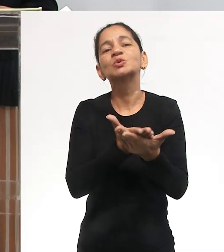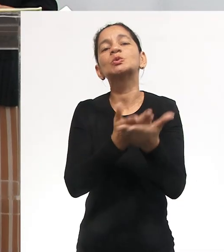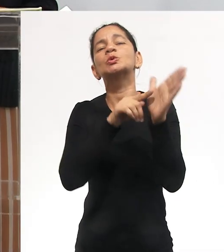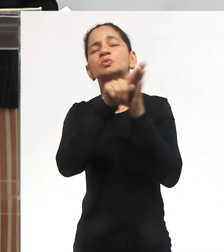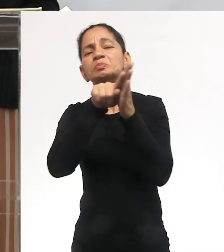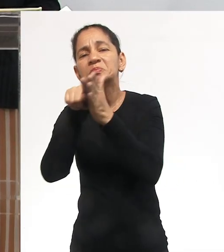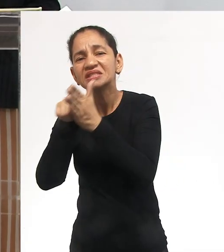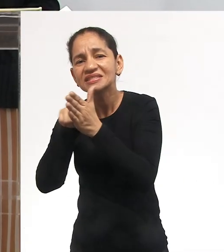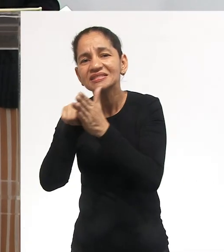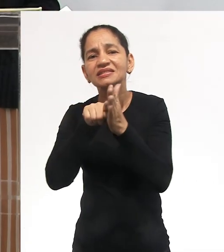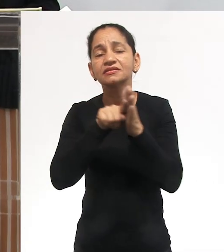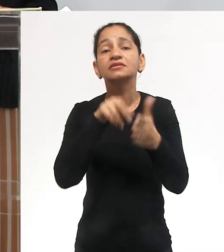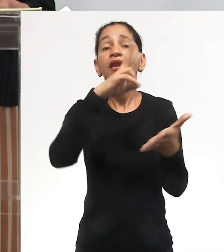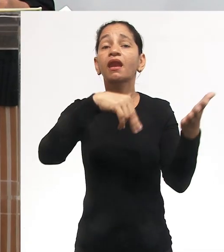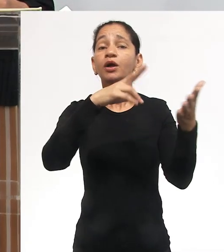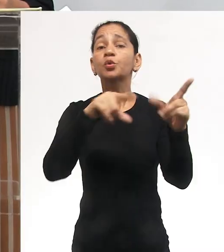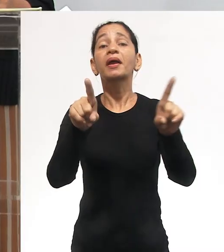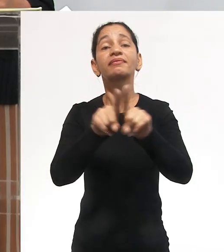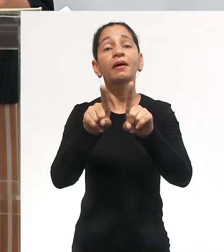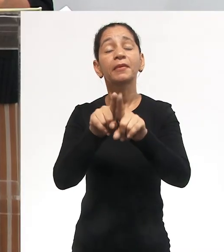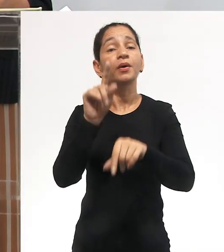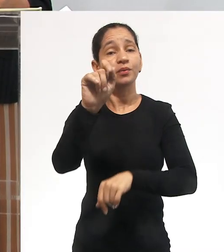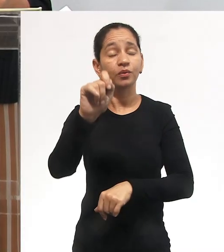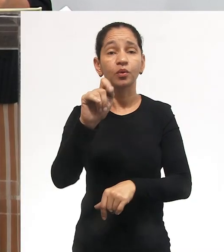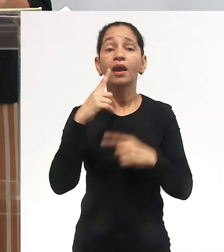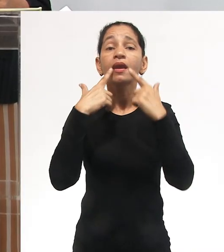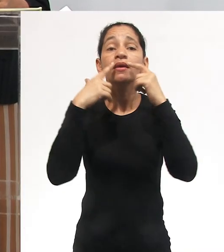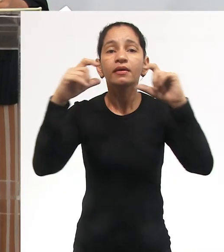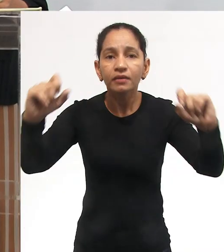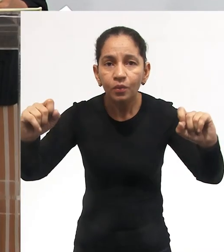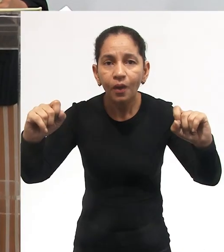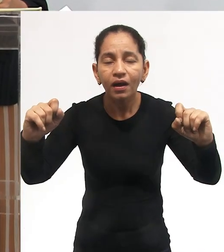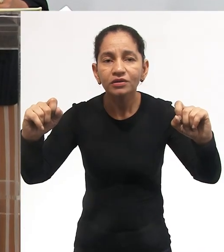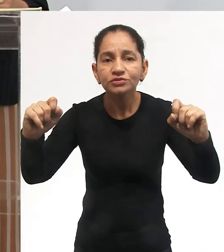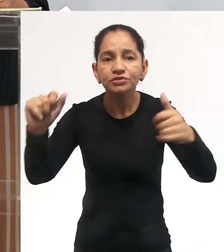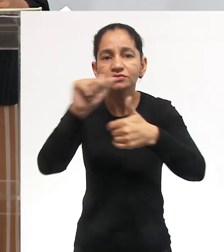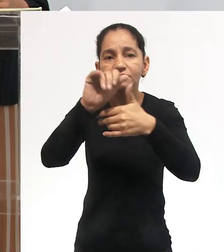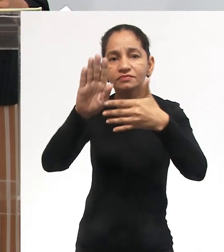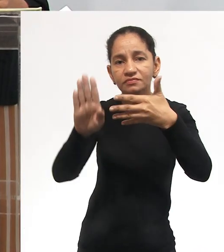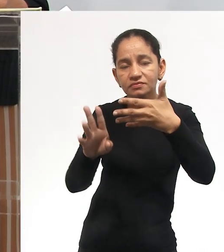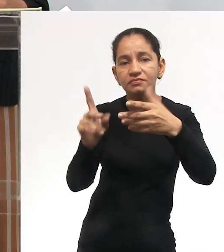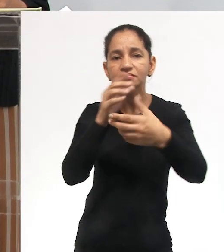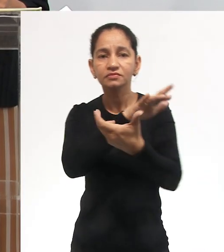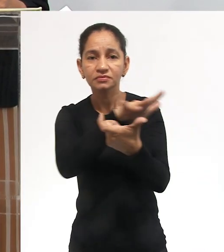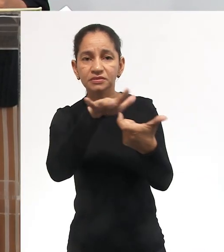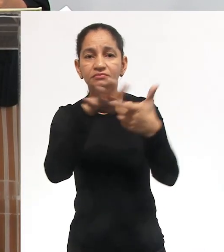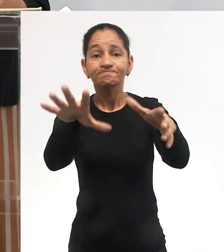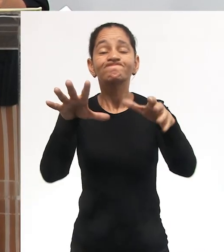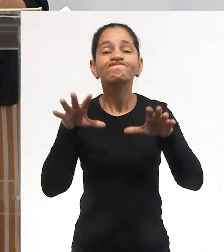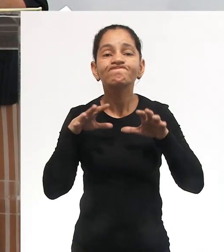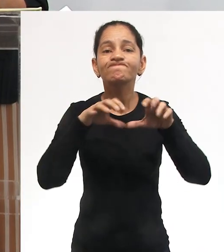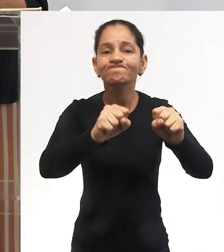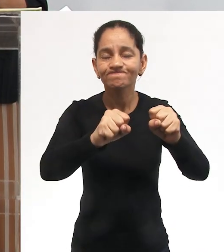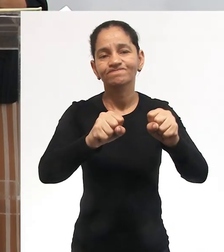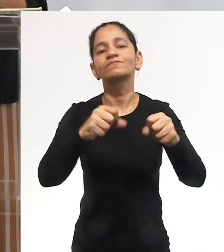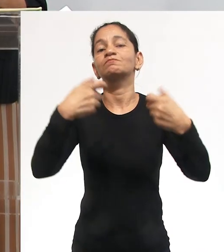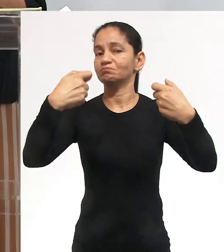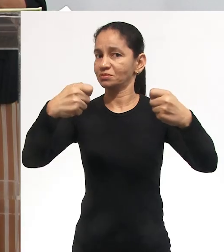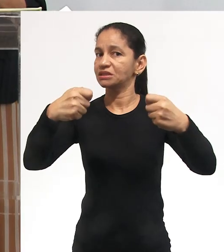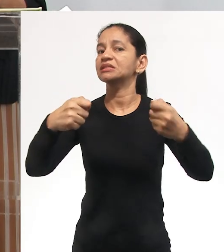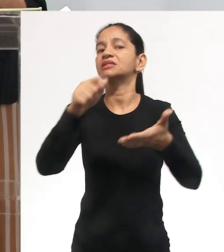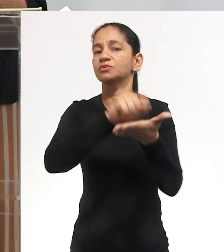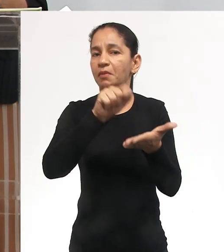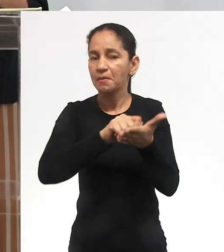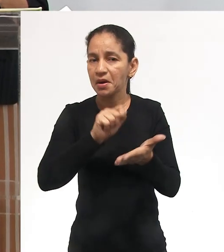com a nossa pesquisa, com as nossas leituras. Então, a linguagem, alfabetização e letramento. Apropriar-se da